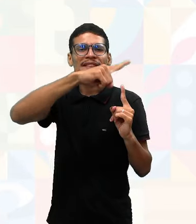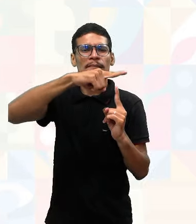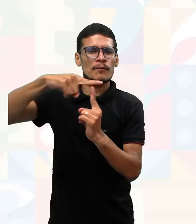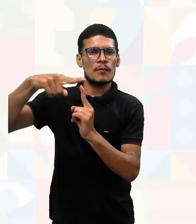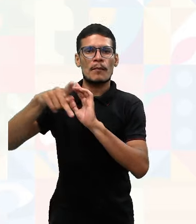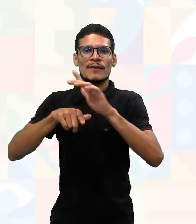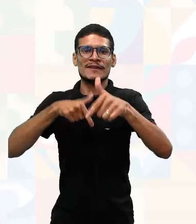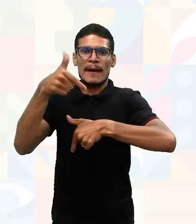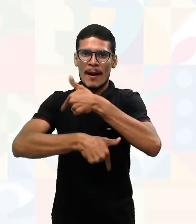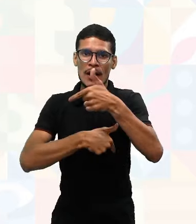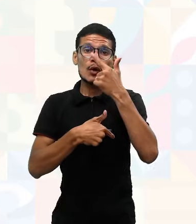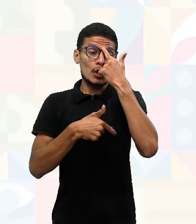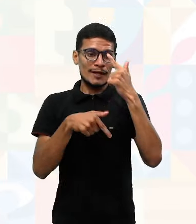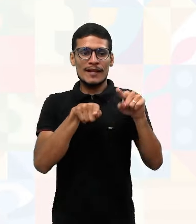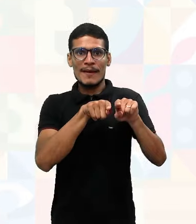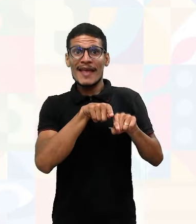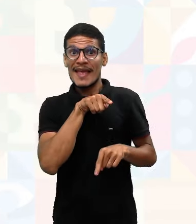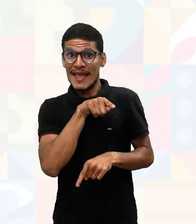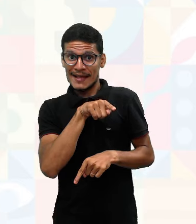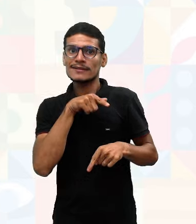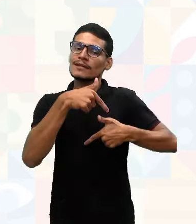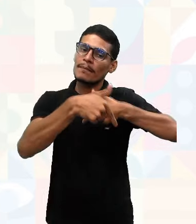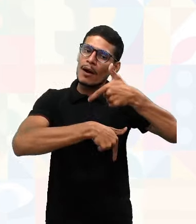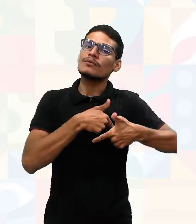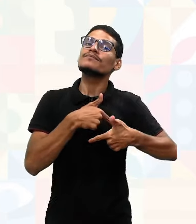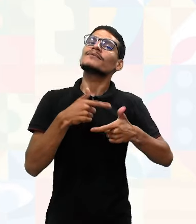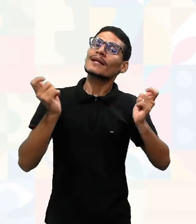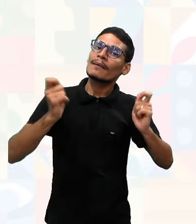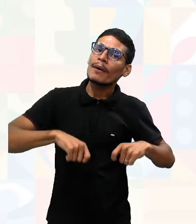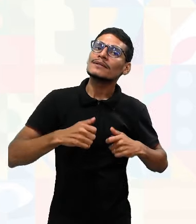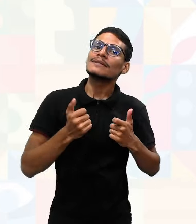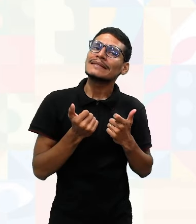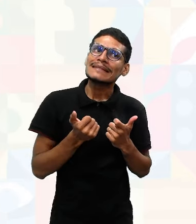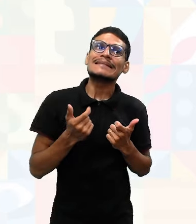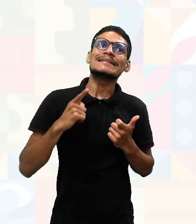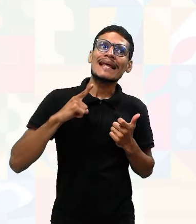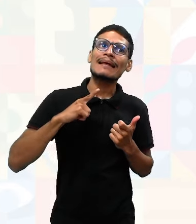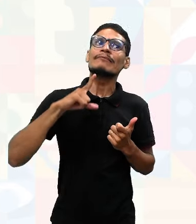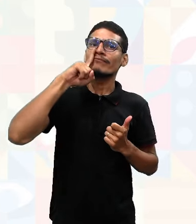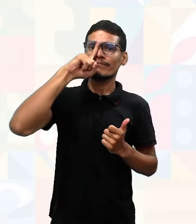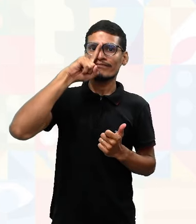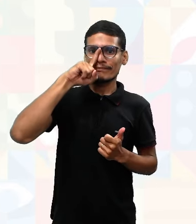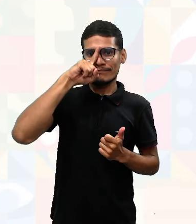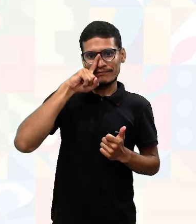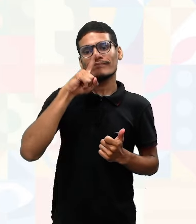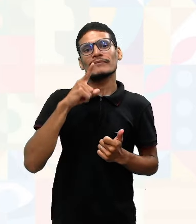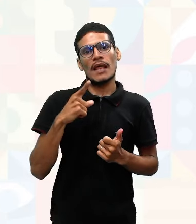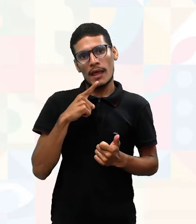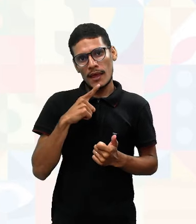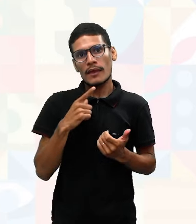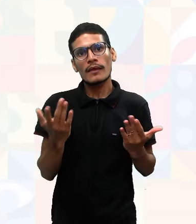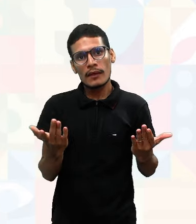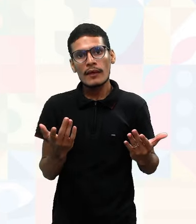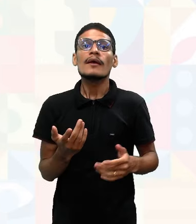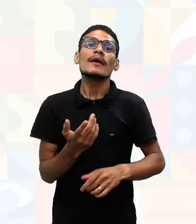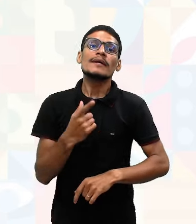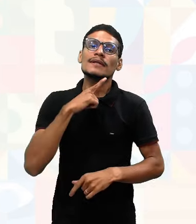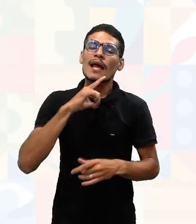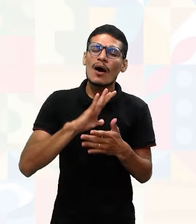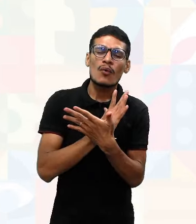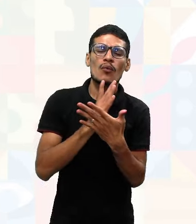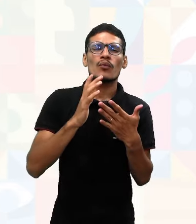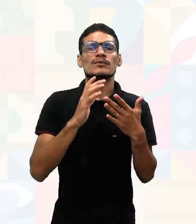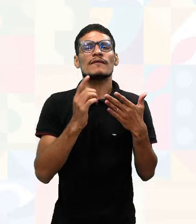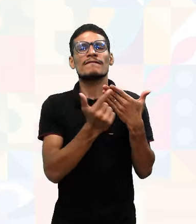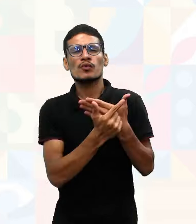trabalho. E que esses trabalhos, eles também possibilitam riscos. E o risco é iminente de determinadas